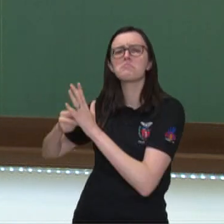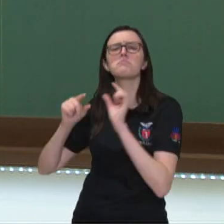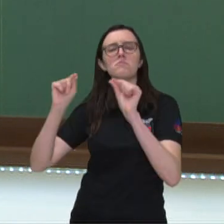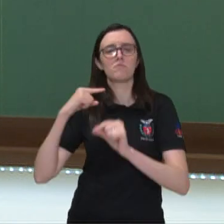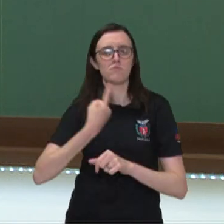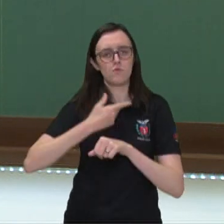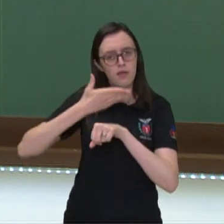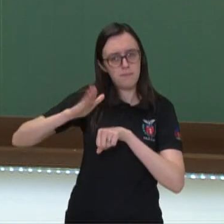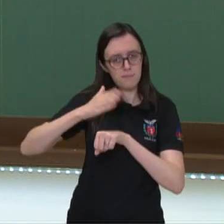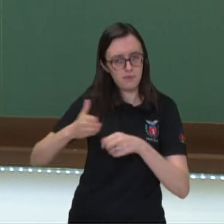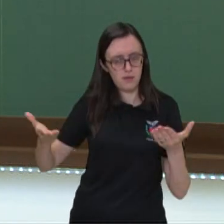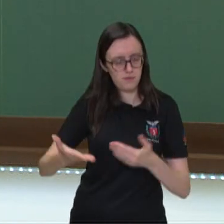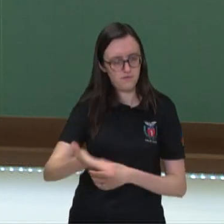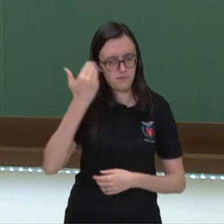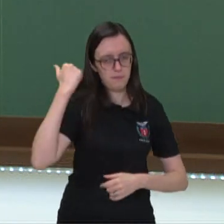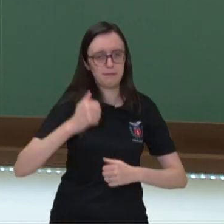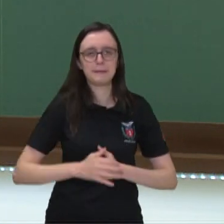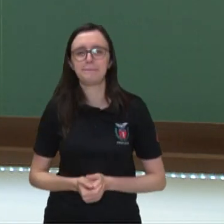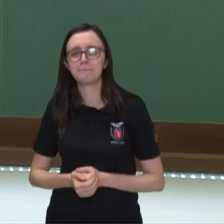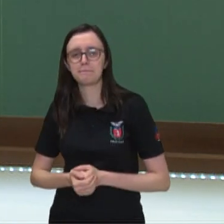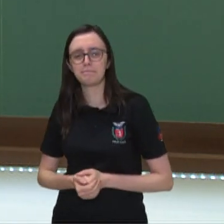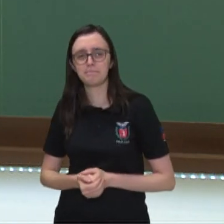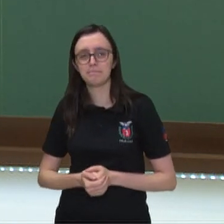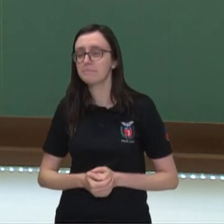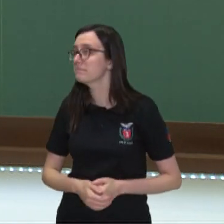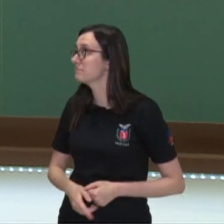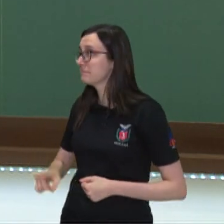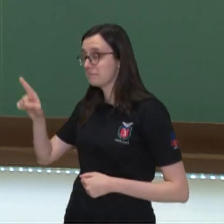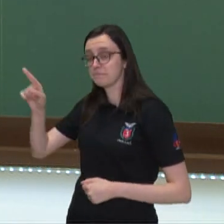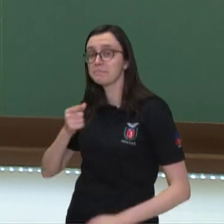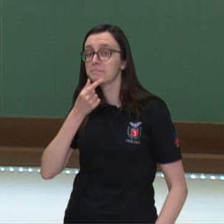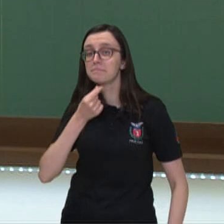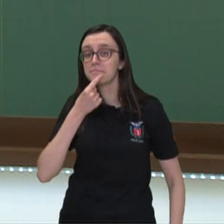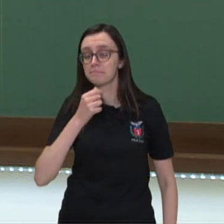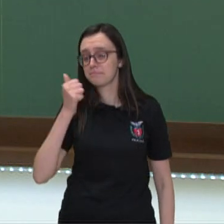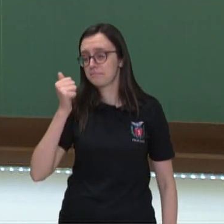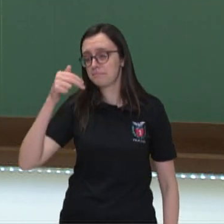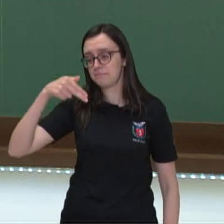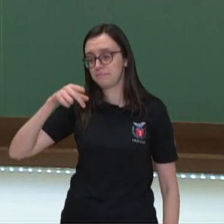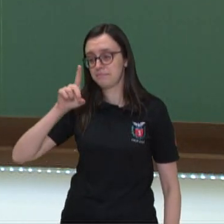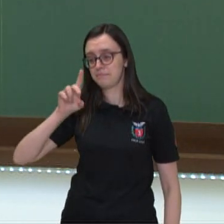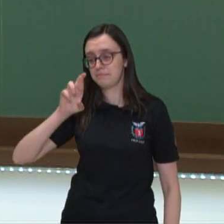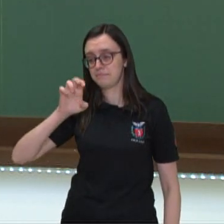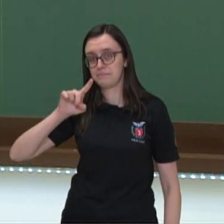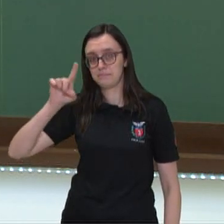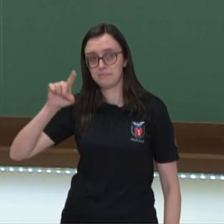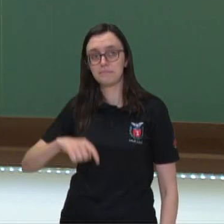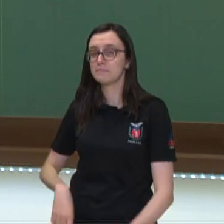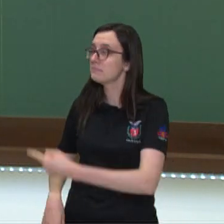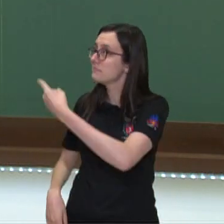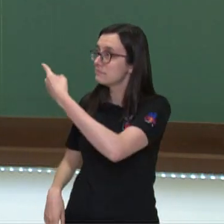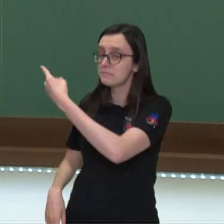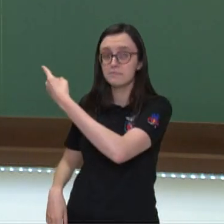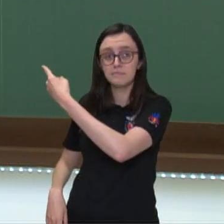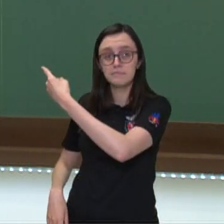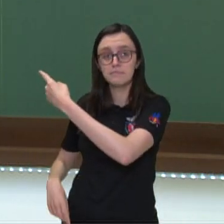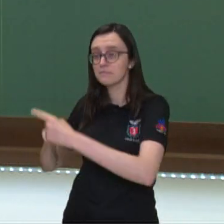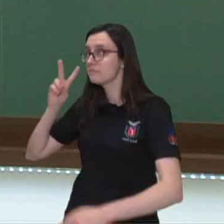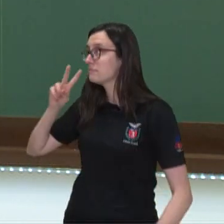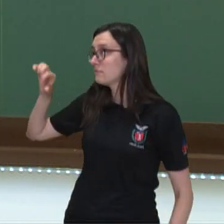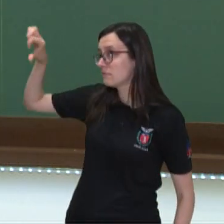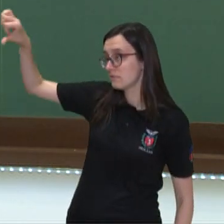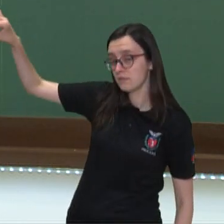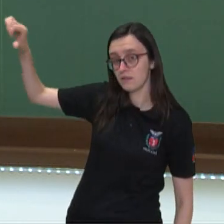uma praticada. Let's go. Esse é o André e ele tem 9. E esse é Caio, ele tem